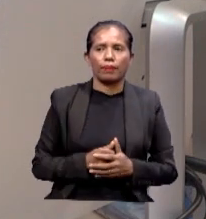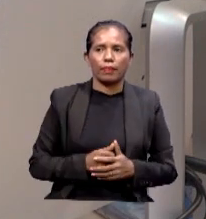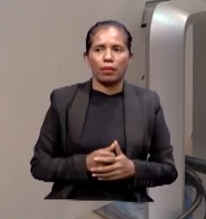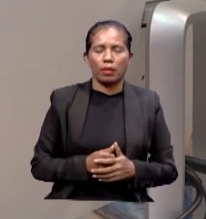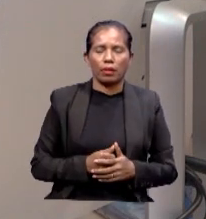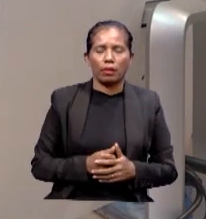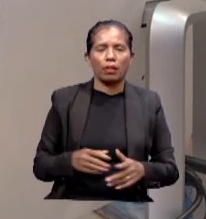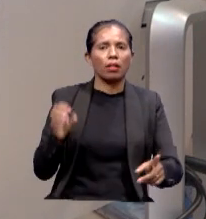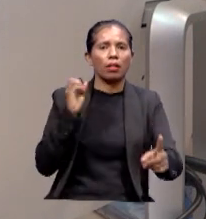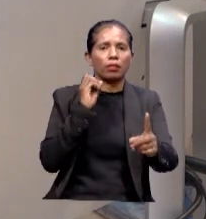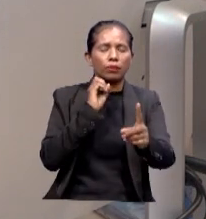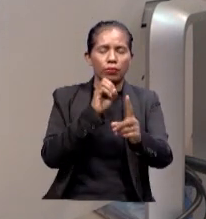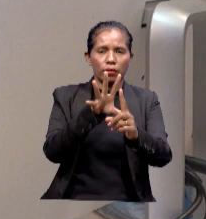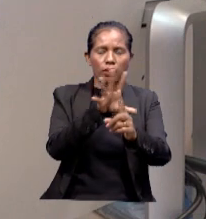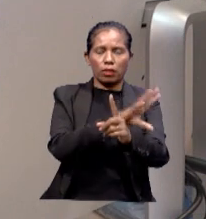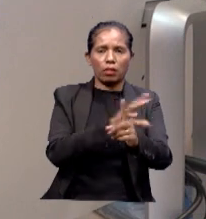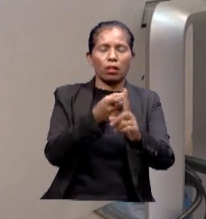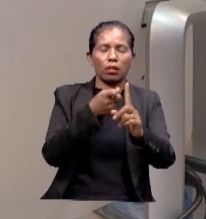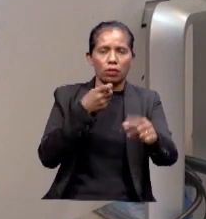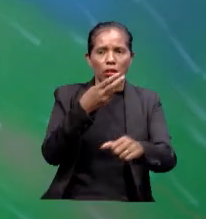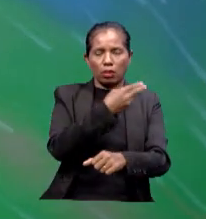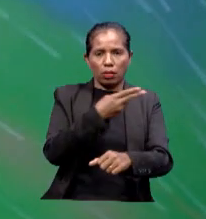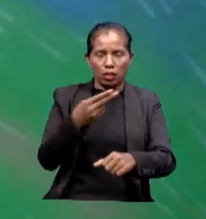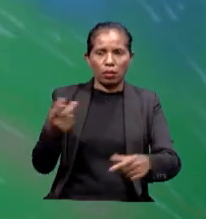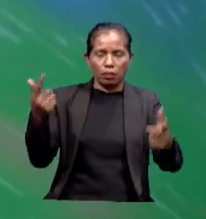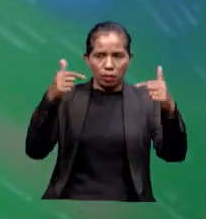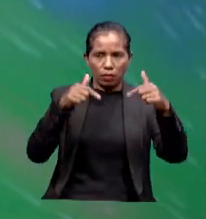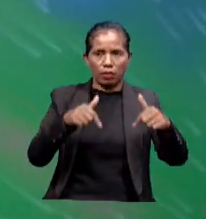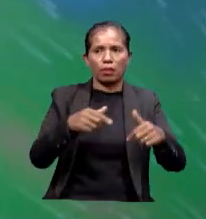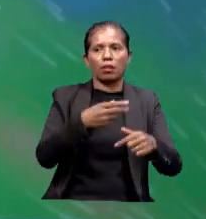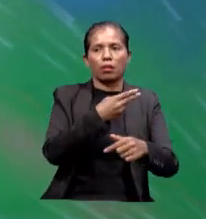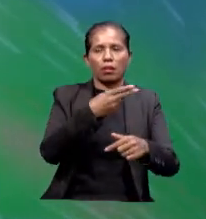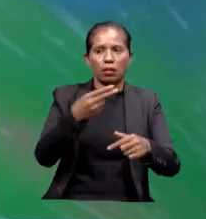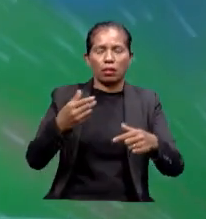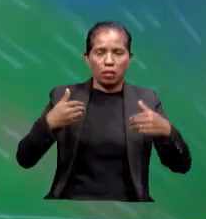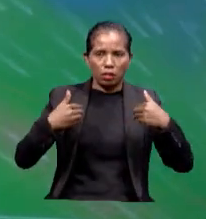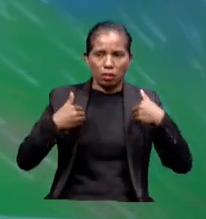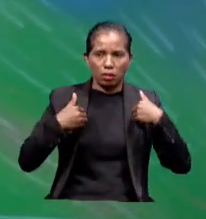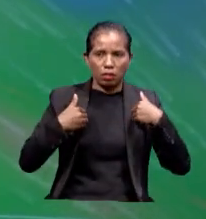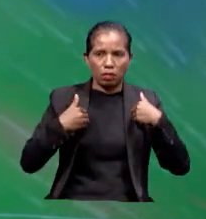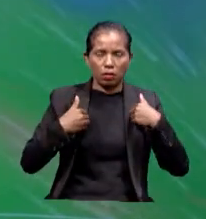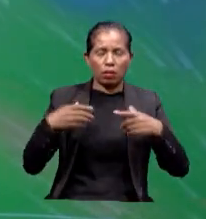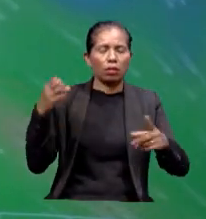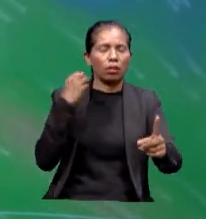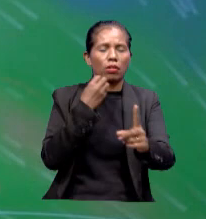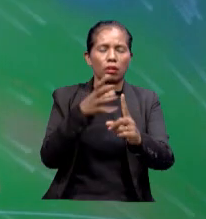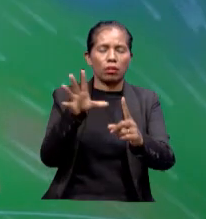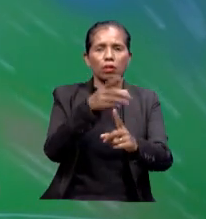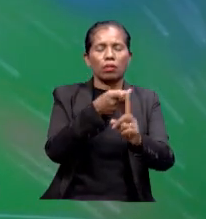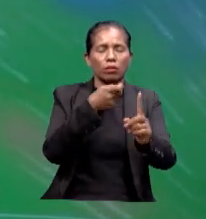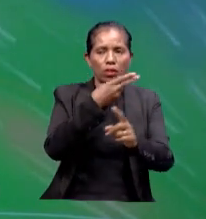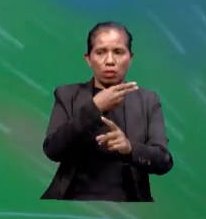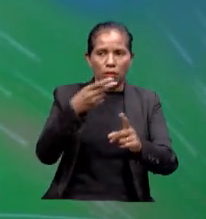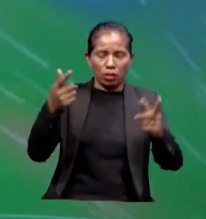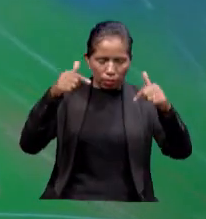aning ni direção oras ni dadang hu si Indonesia makmai então Indonesia na bai high pressure então aning hu si direção Indonesia ni makmai